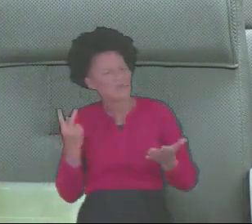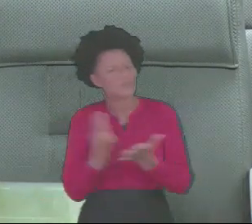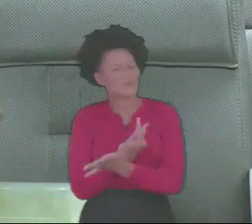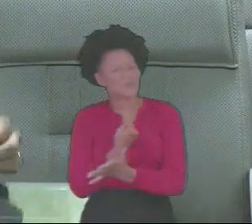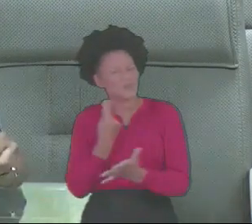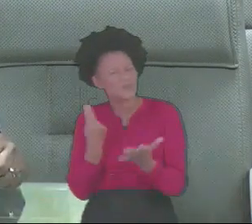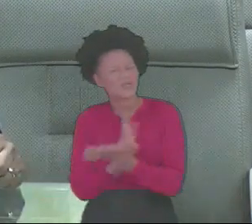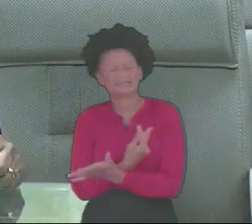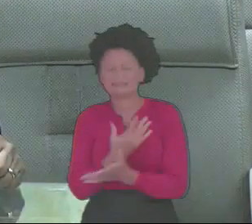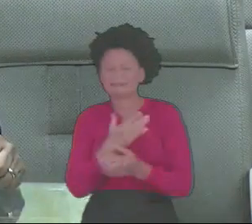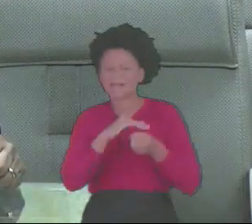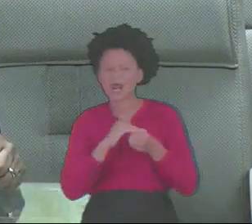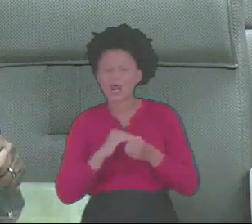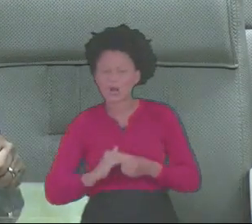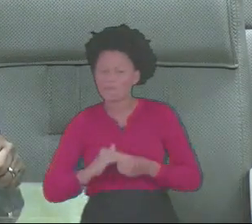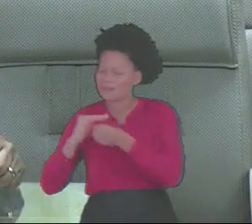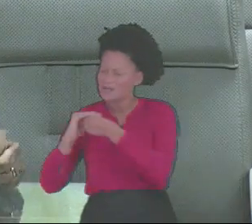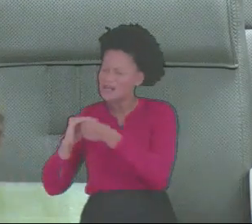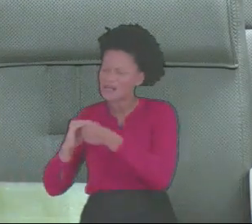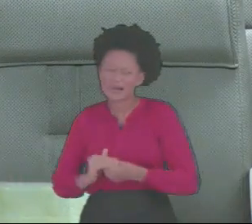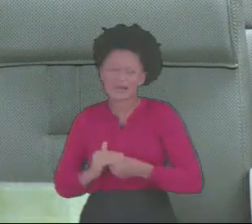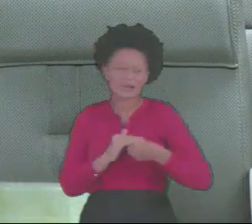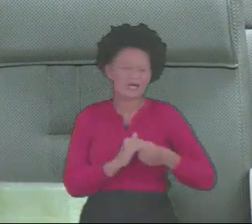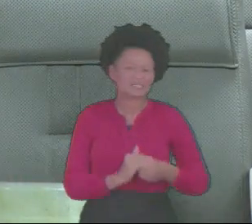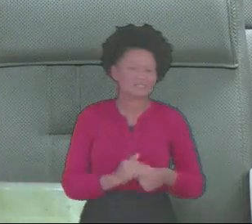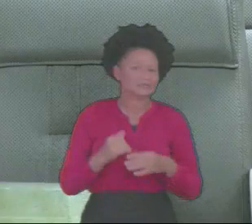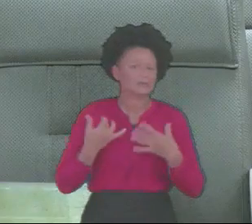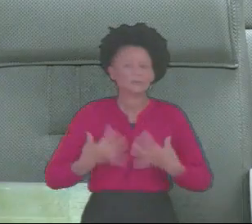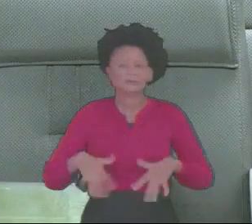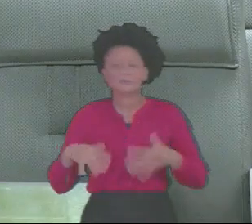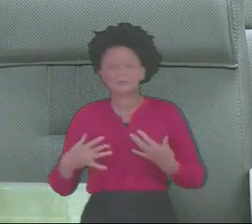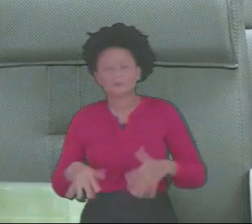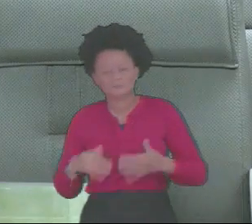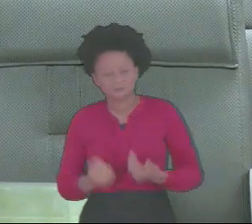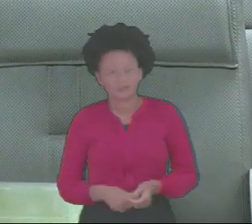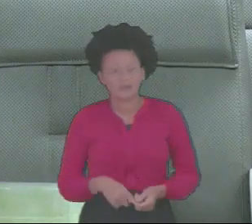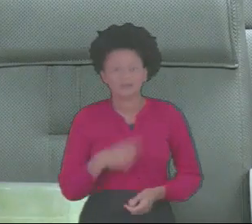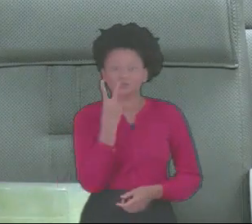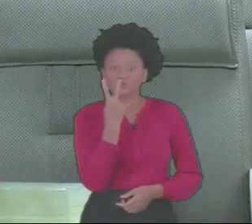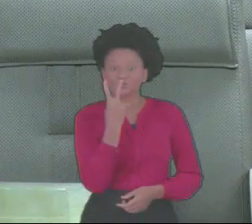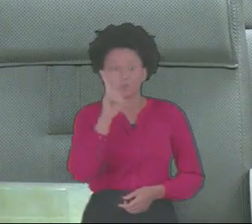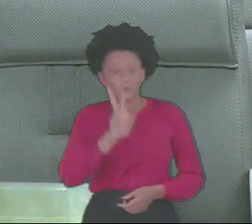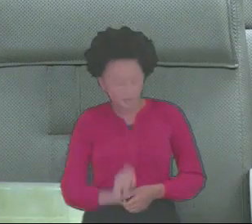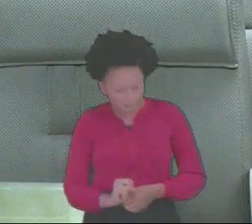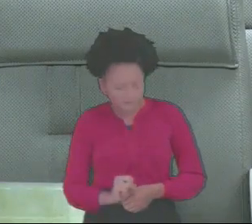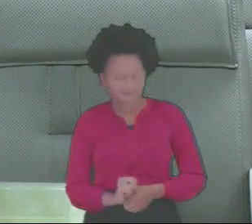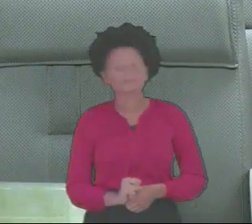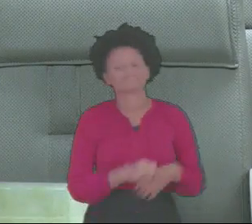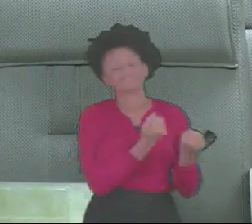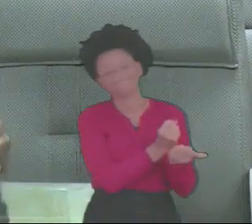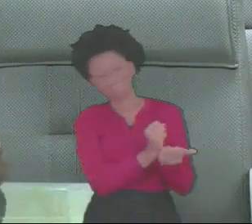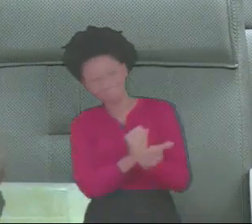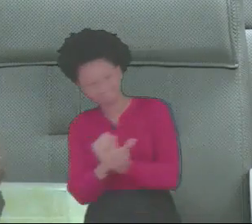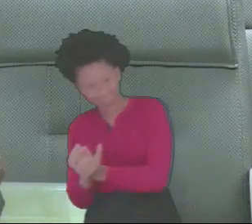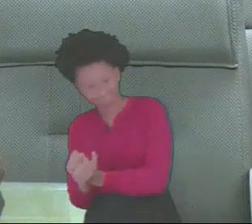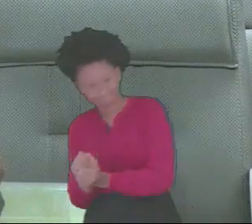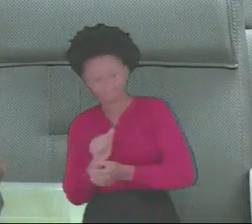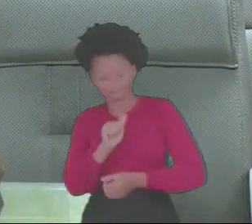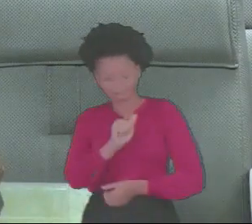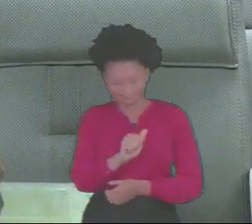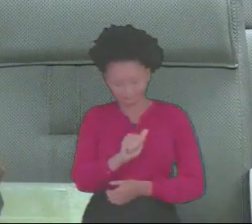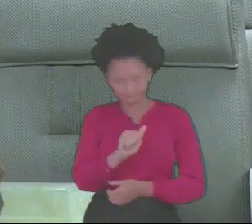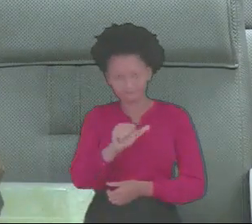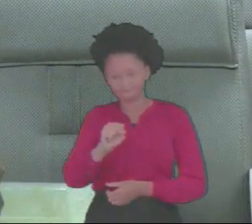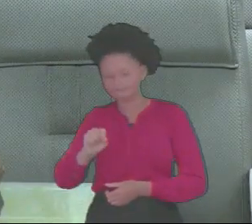tanta opressão por dois grandes cativeiros tanto assírio como babilônico